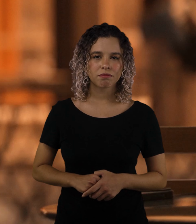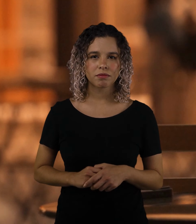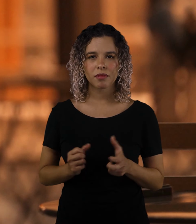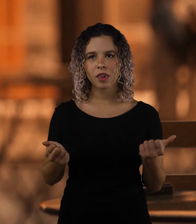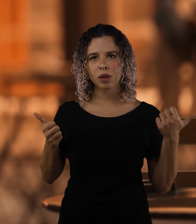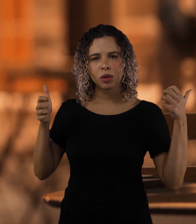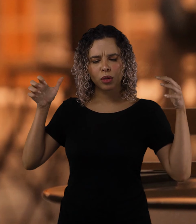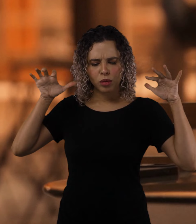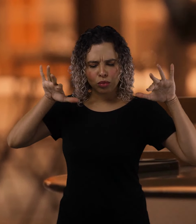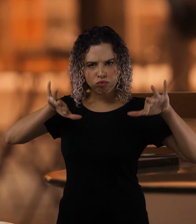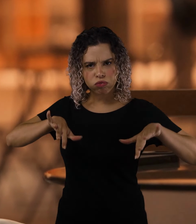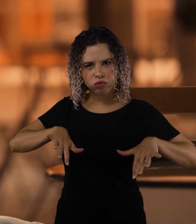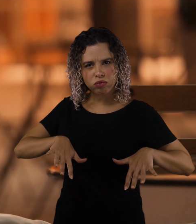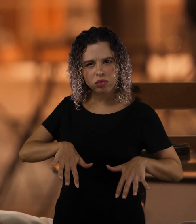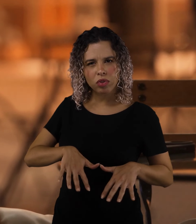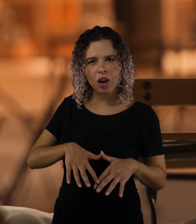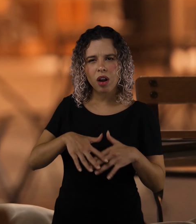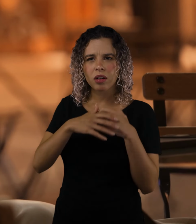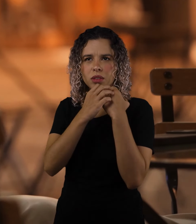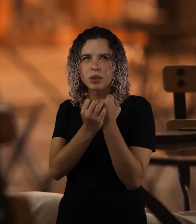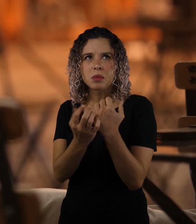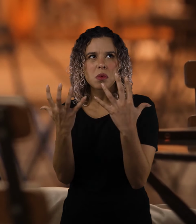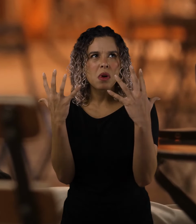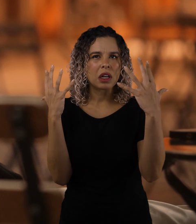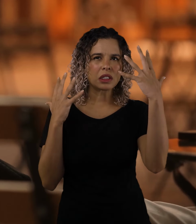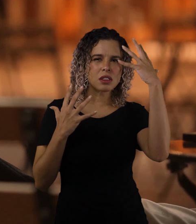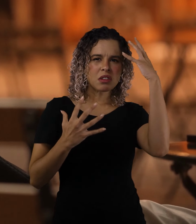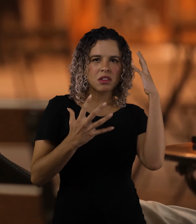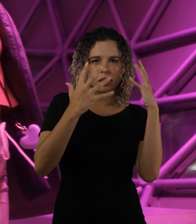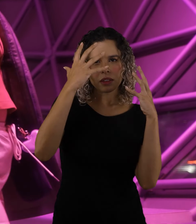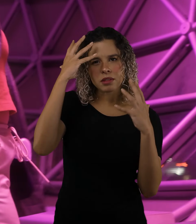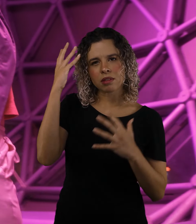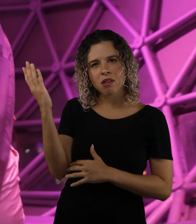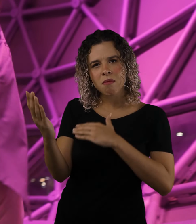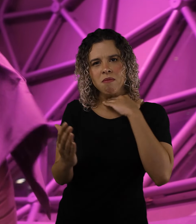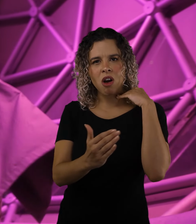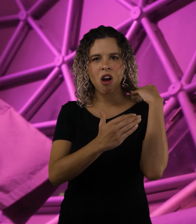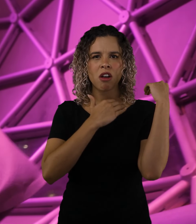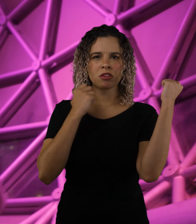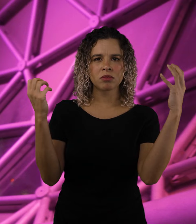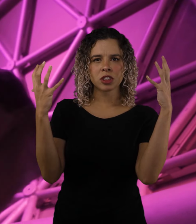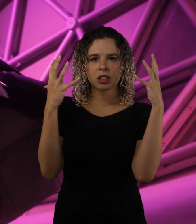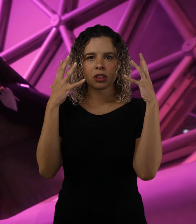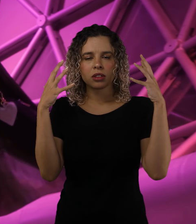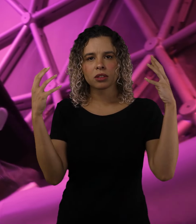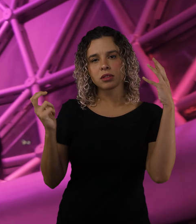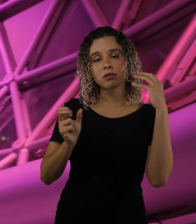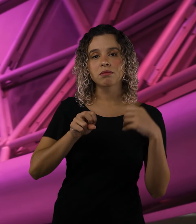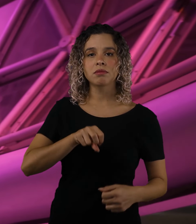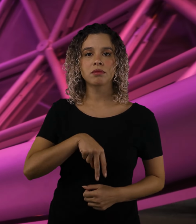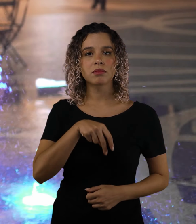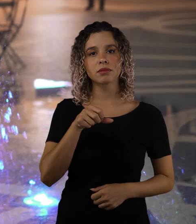I walk through the valley of the shadow of